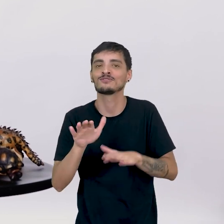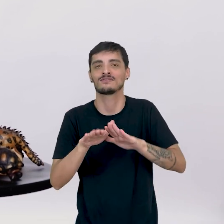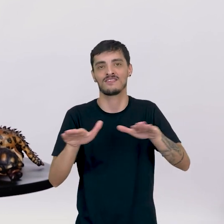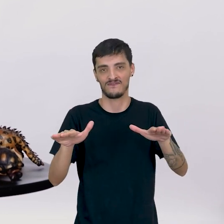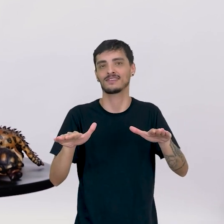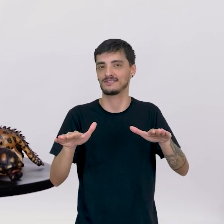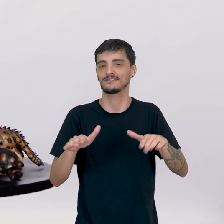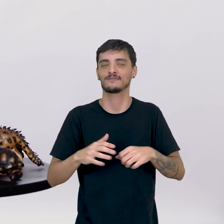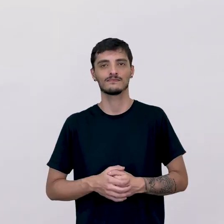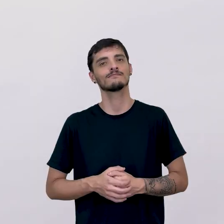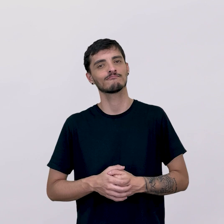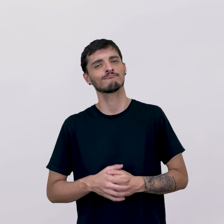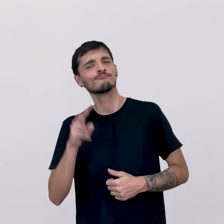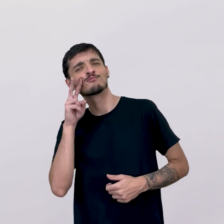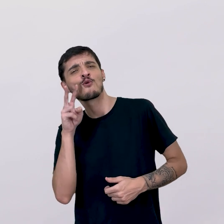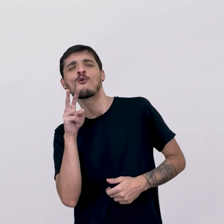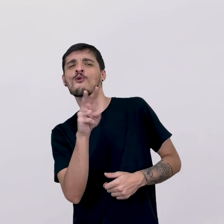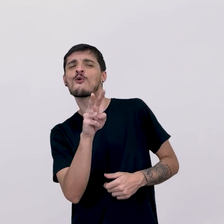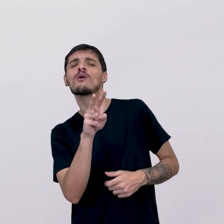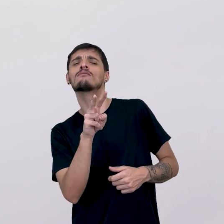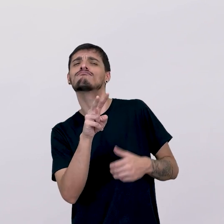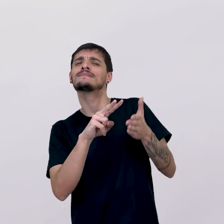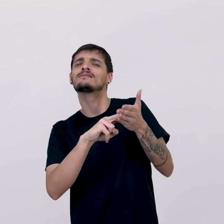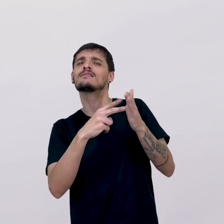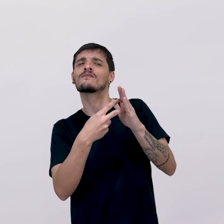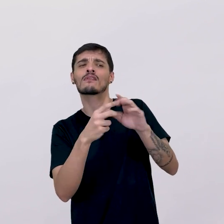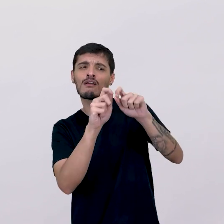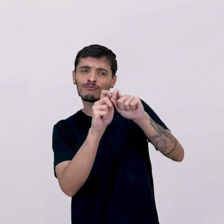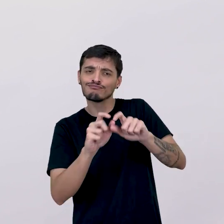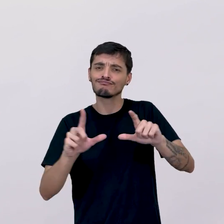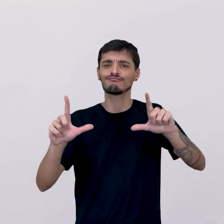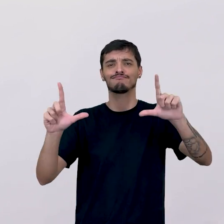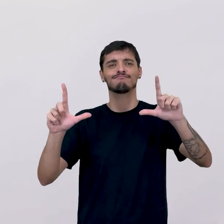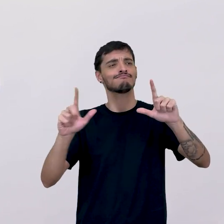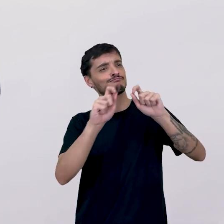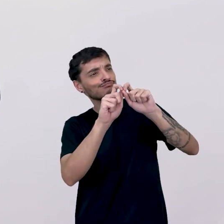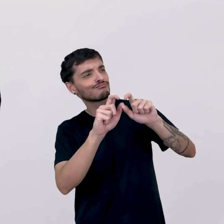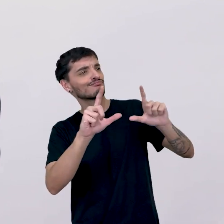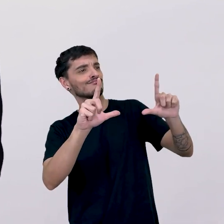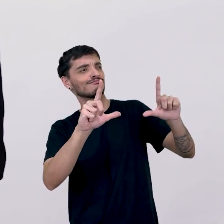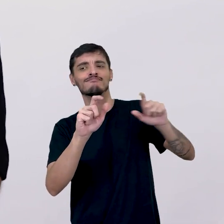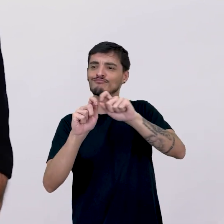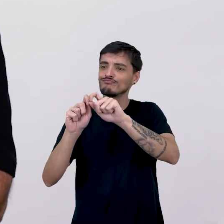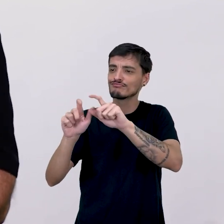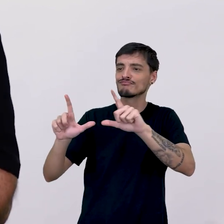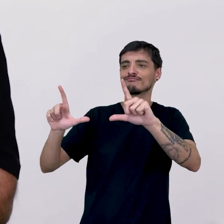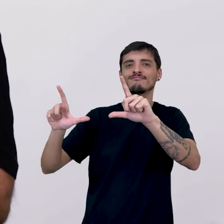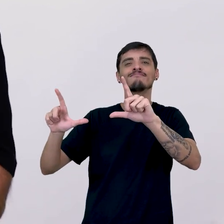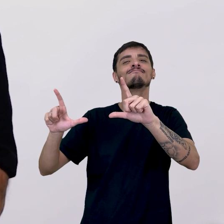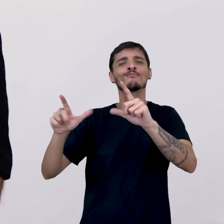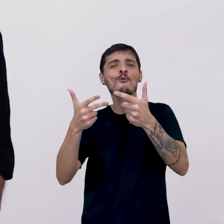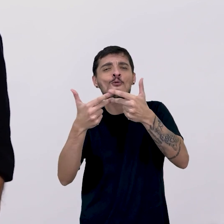as narrativas infantis. Olhar, significar e enquadrar o mundo. As coisas, os